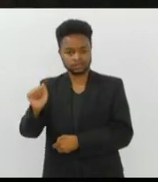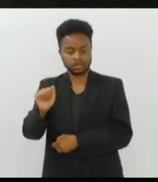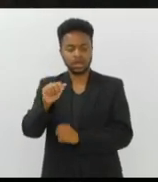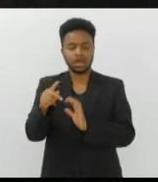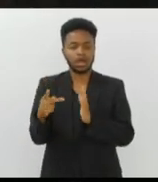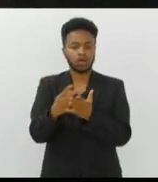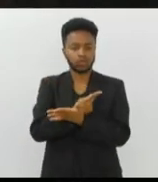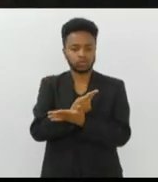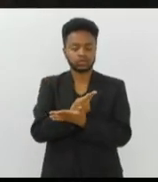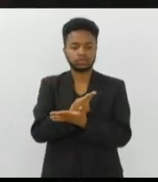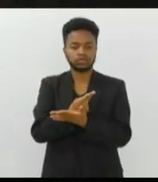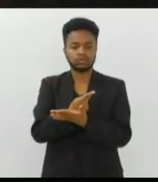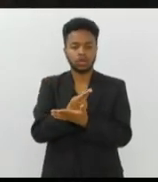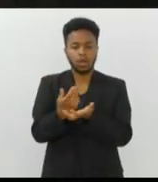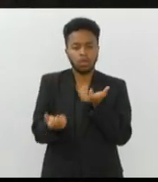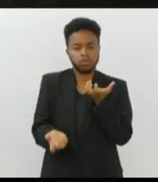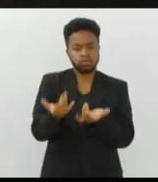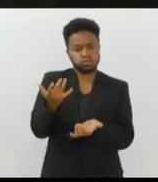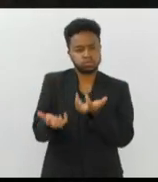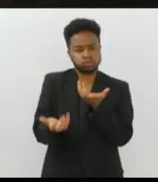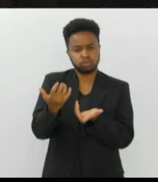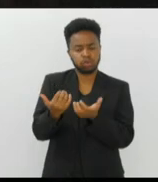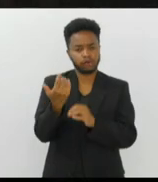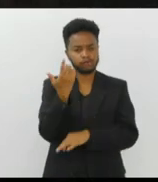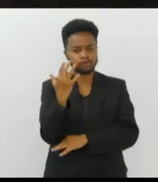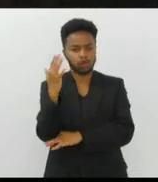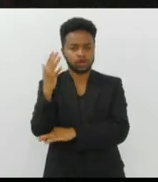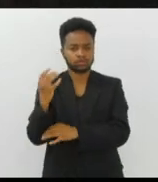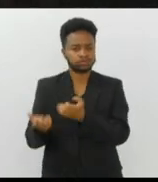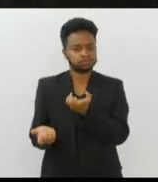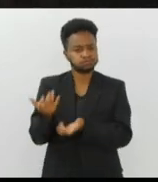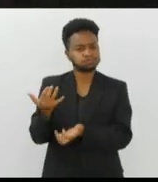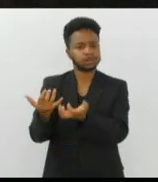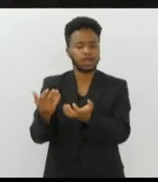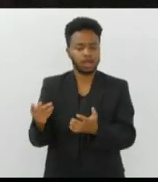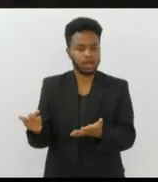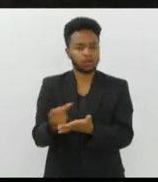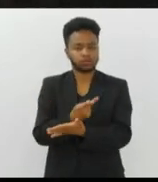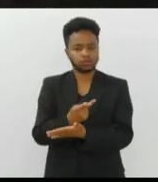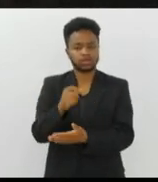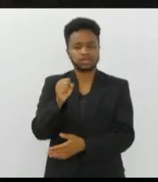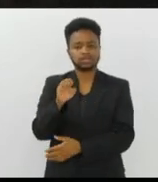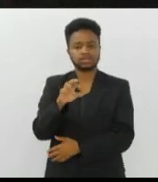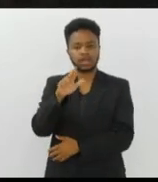um grande incêndio florestal na Serra dos